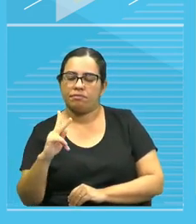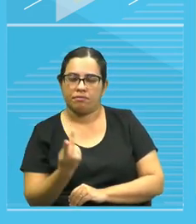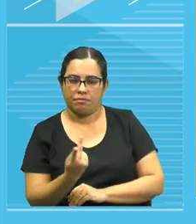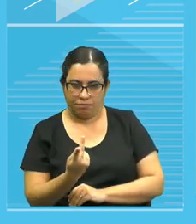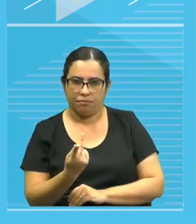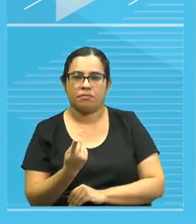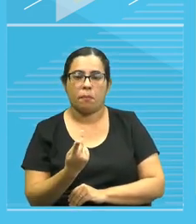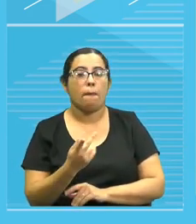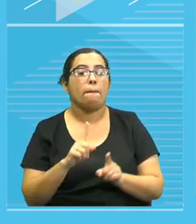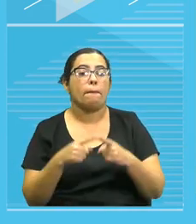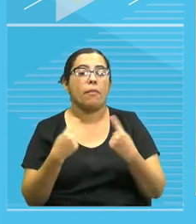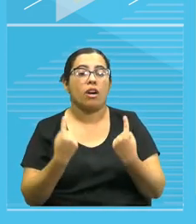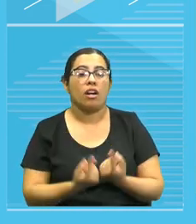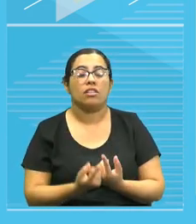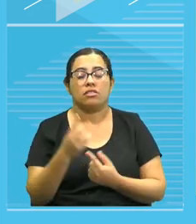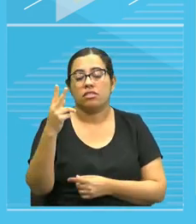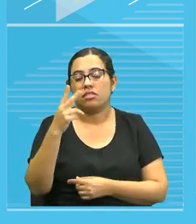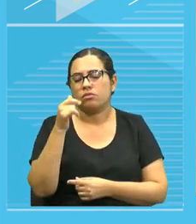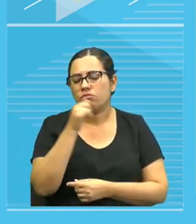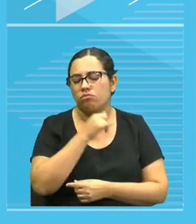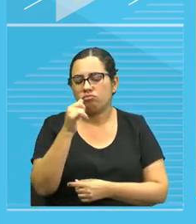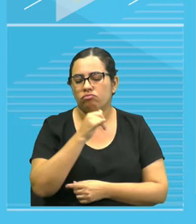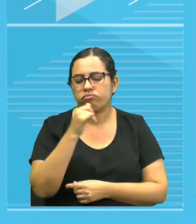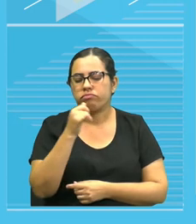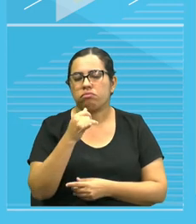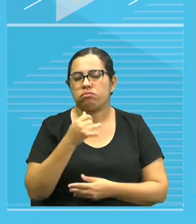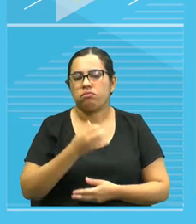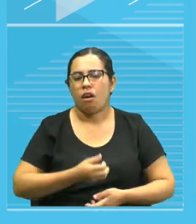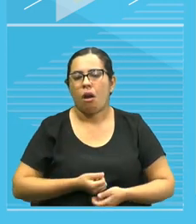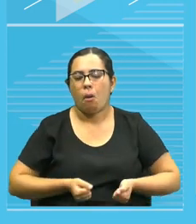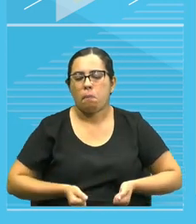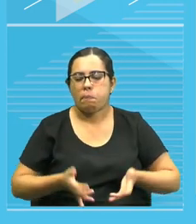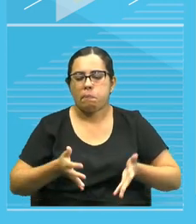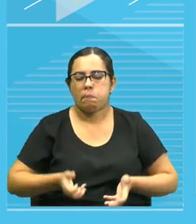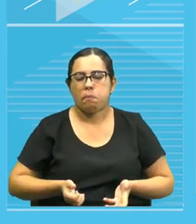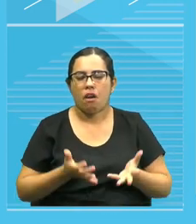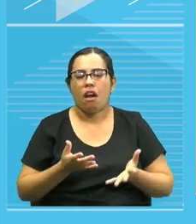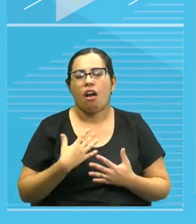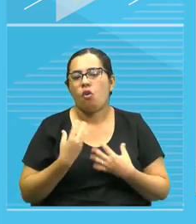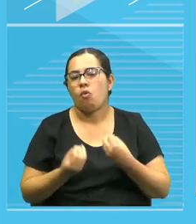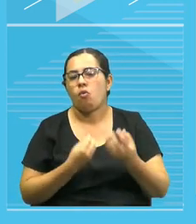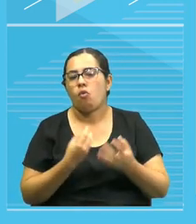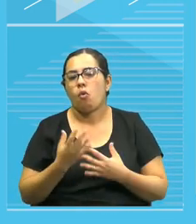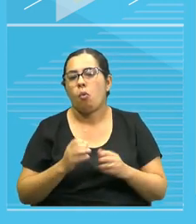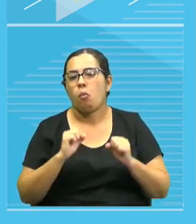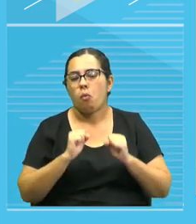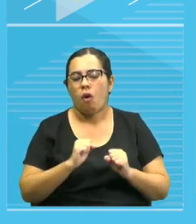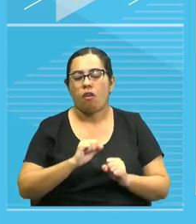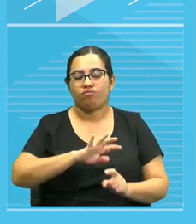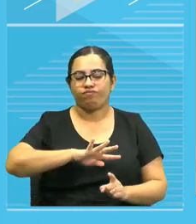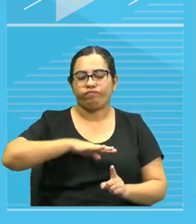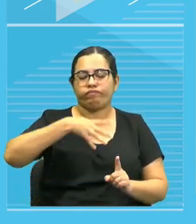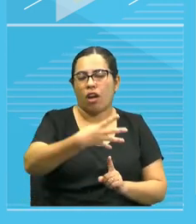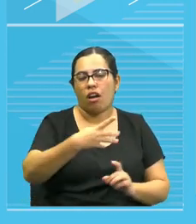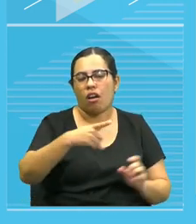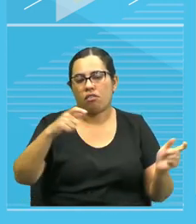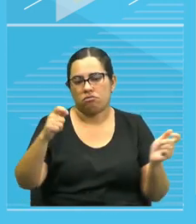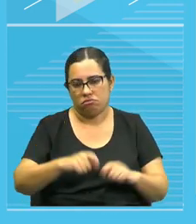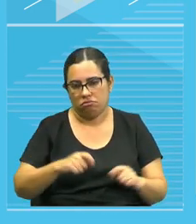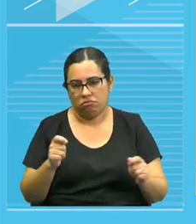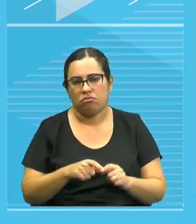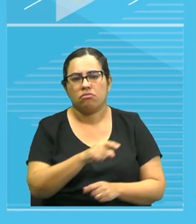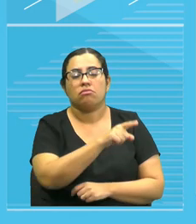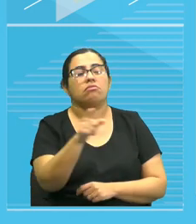gasto tanto de energia para romper uma basta multiplicar por 4 quando você multiplica por 4 você